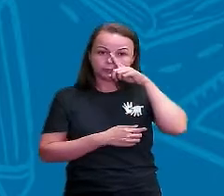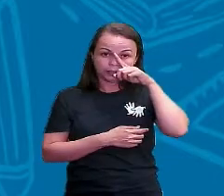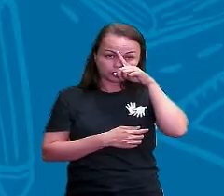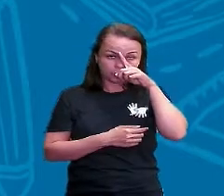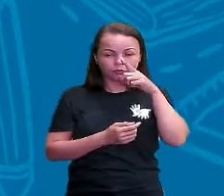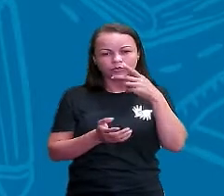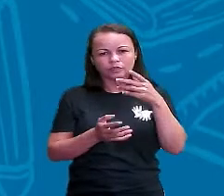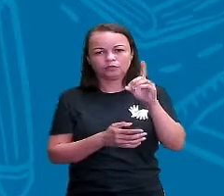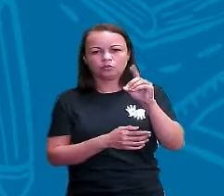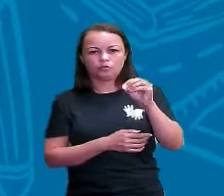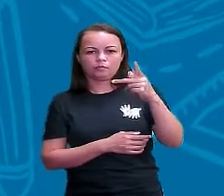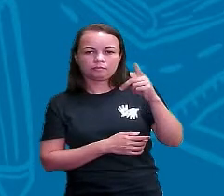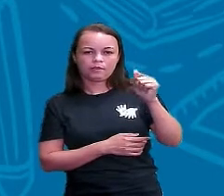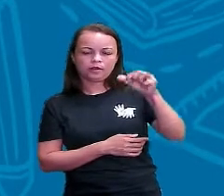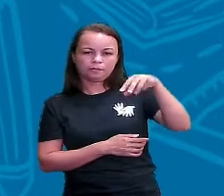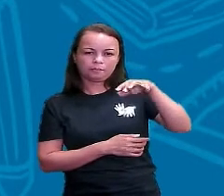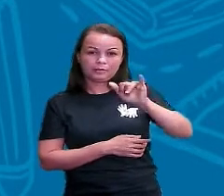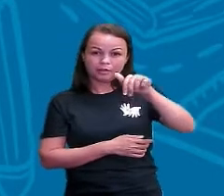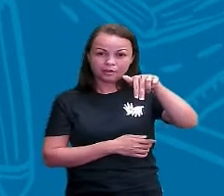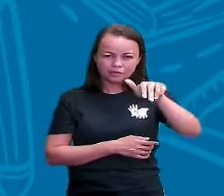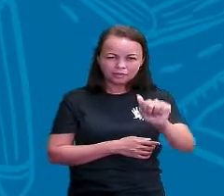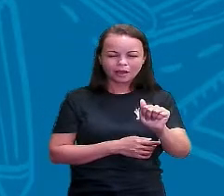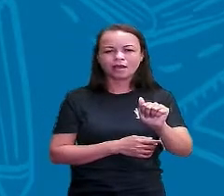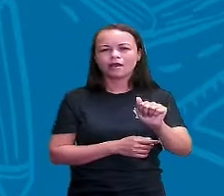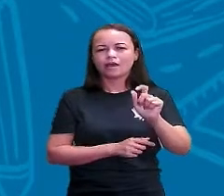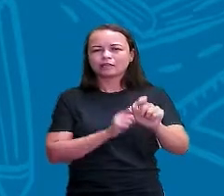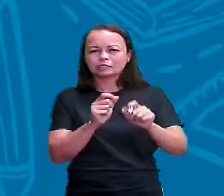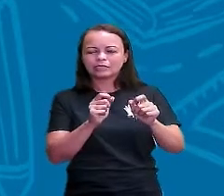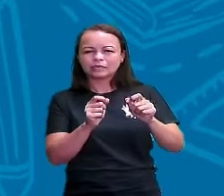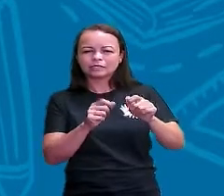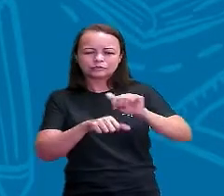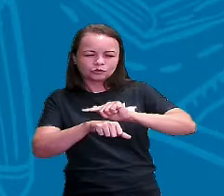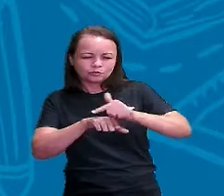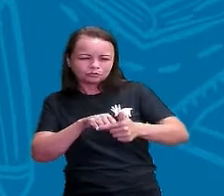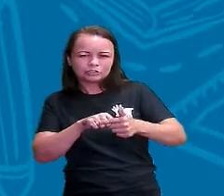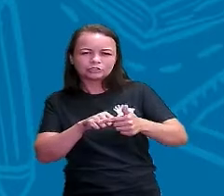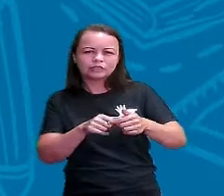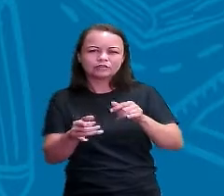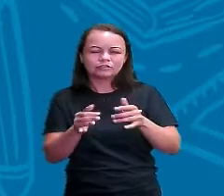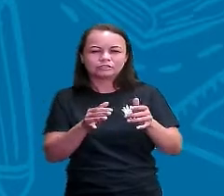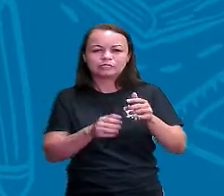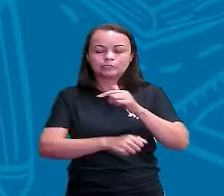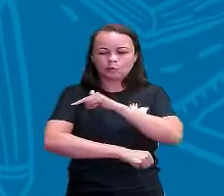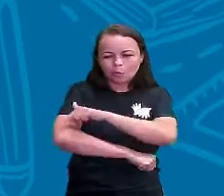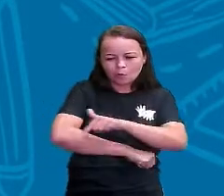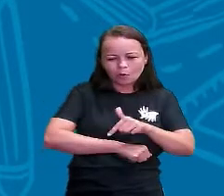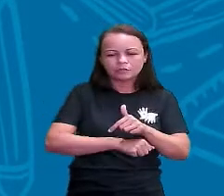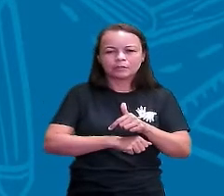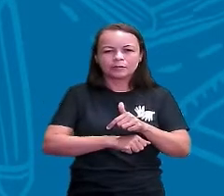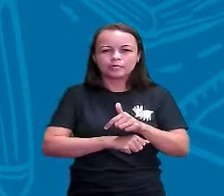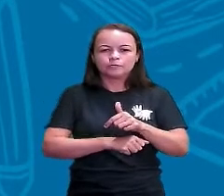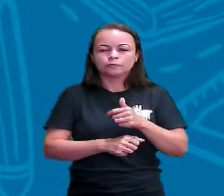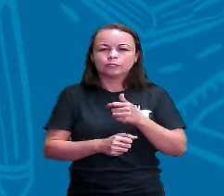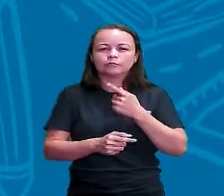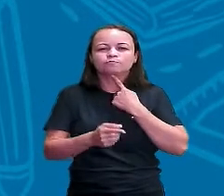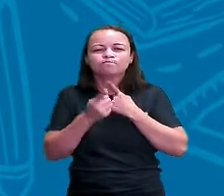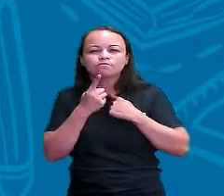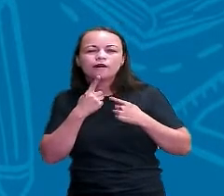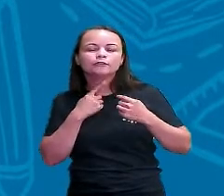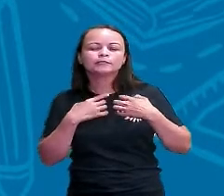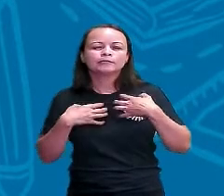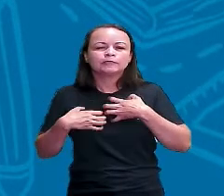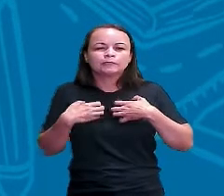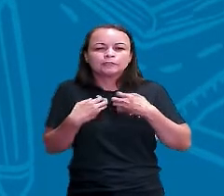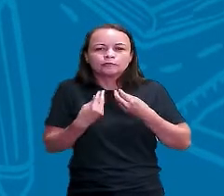quando a gente se defronta, quando a gente está diante de substâncias, de ações, de comportamento que são prazerosos, ele pode nos levar